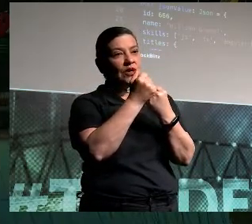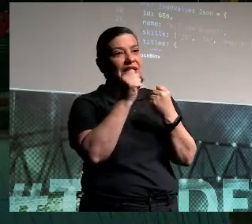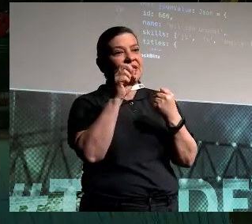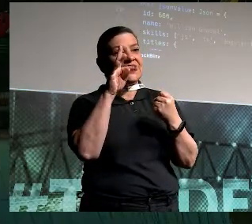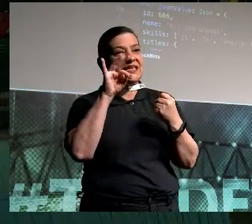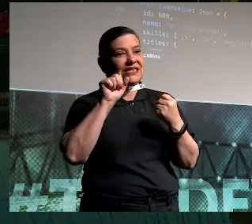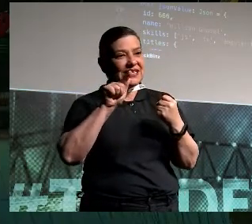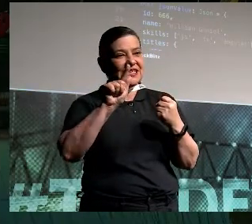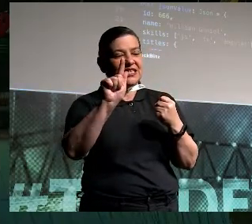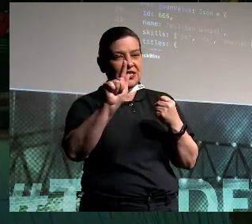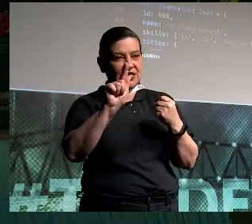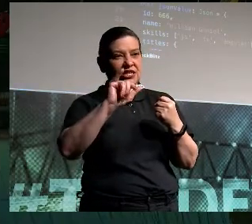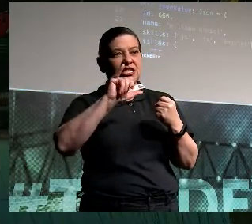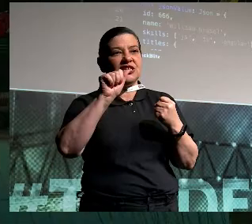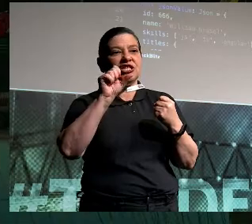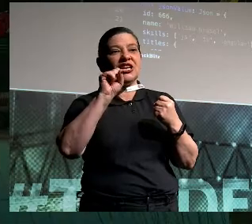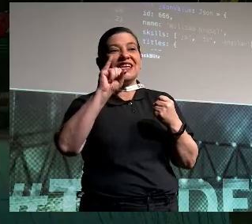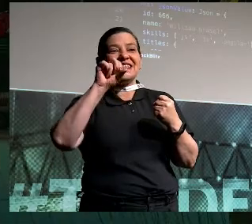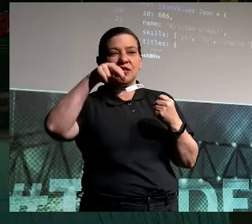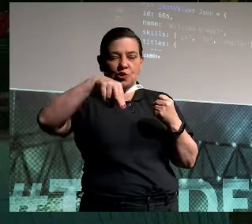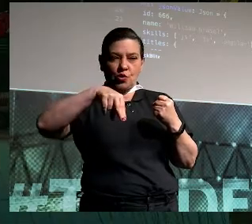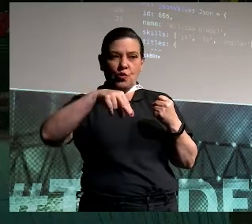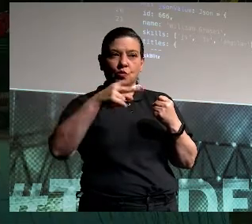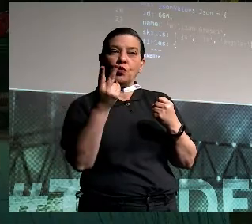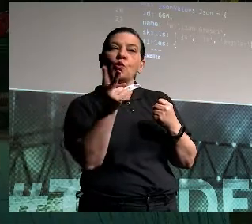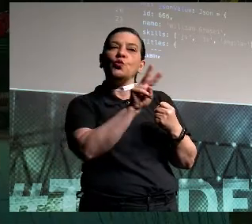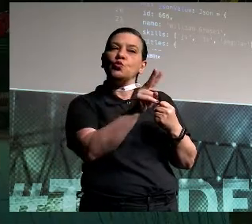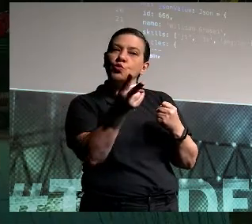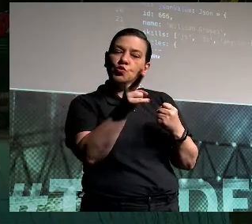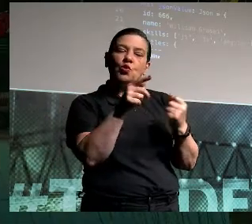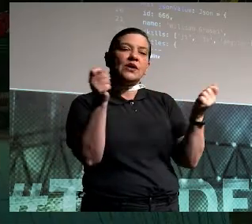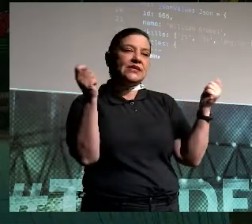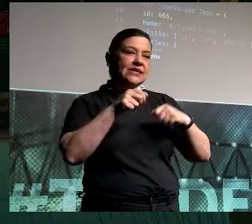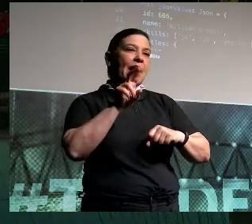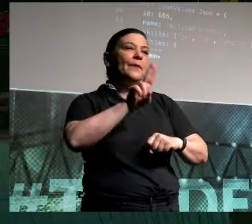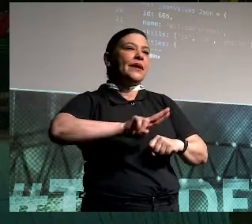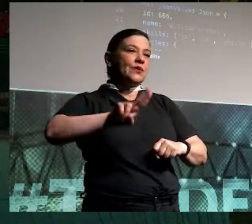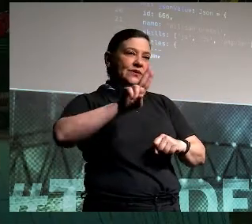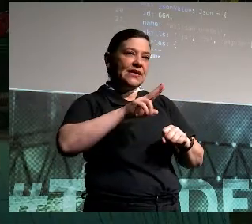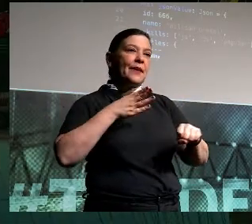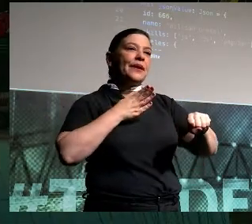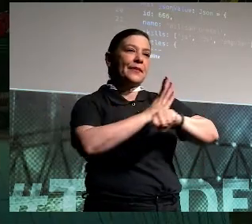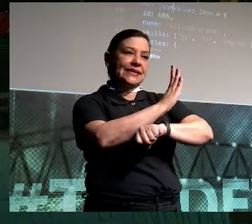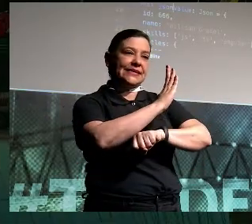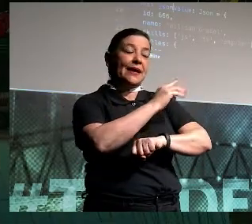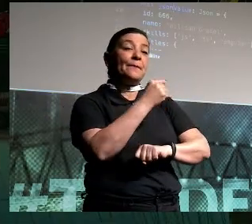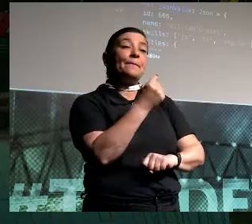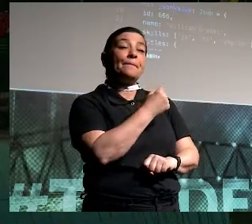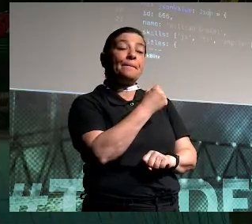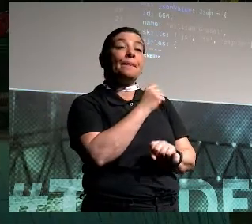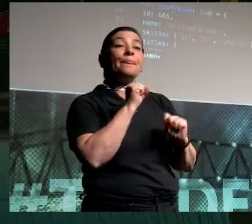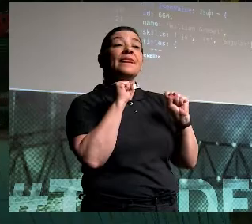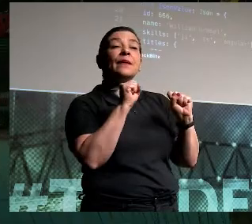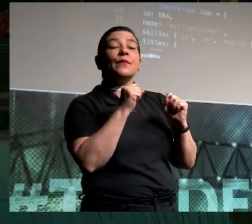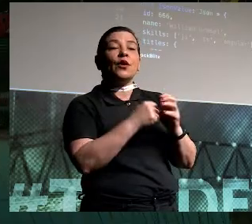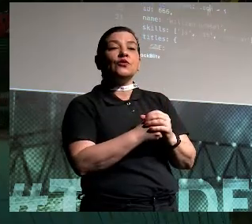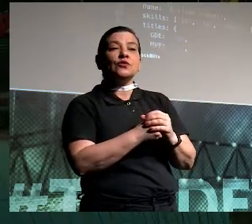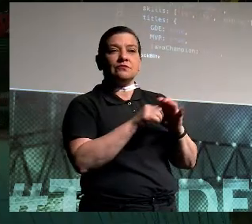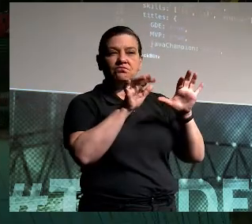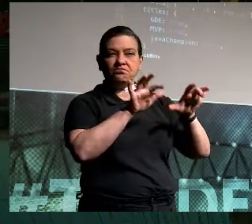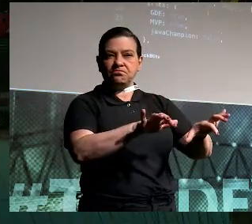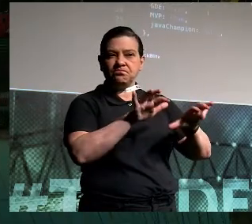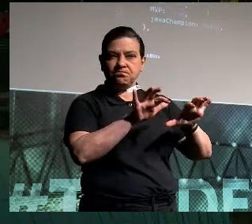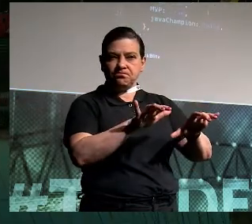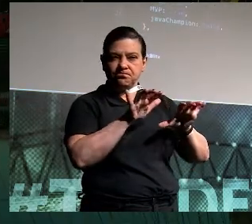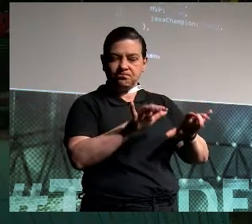JSON. Tá? São duas sintaxes para se fazer a mesma coisa, as duas são válidas. Então, aqui eu posso vir nesse cara, tipar ele como JSON,